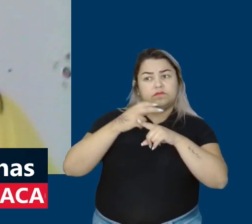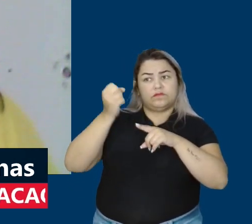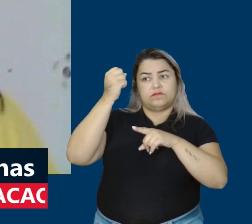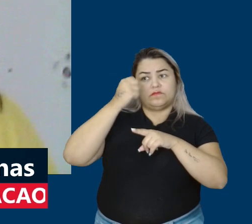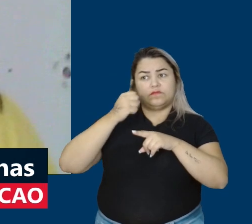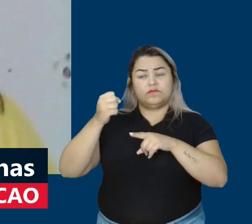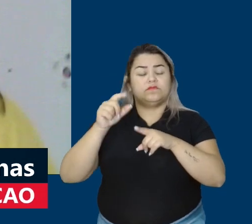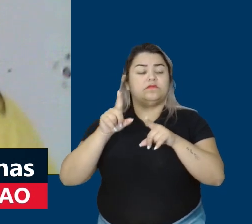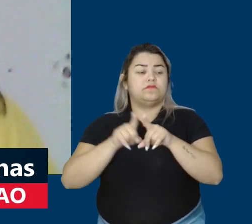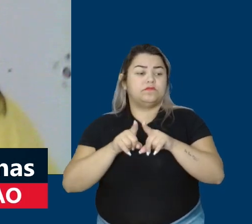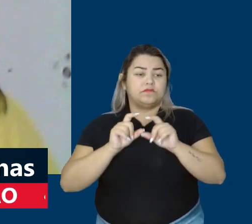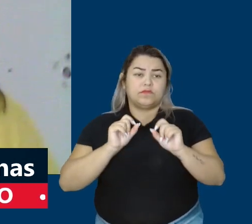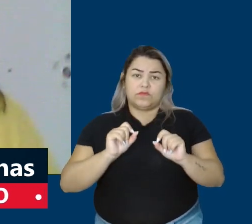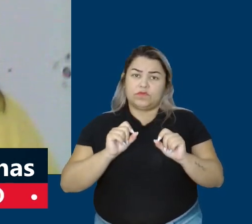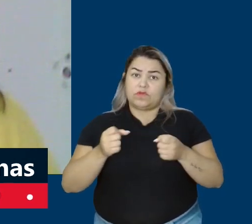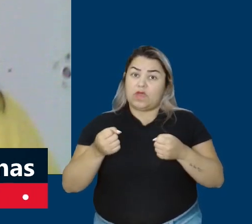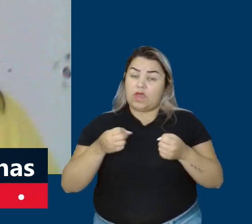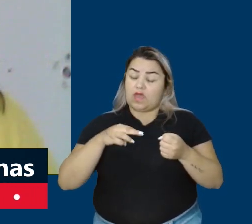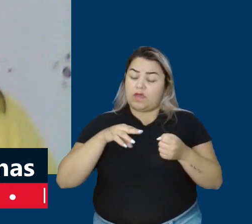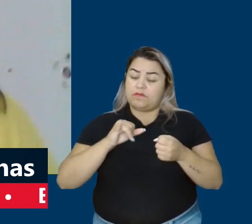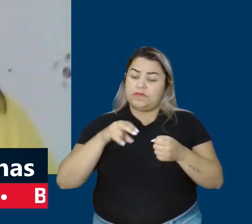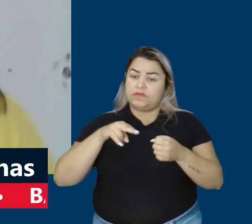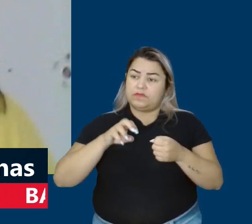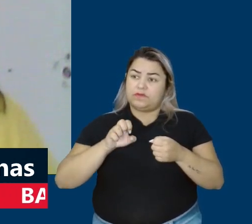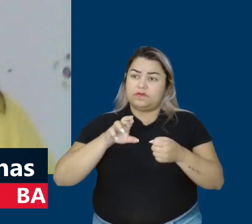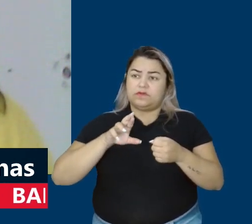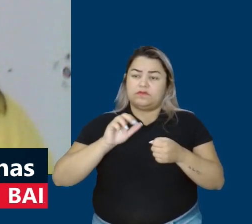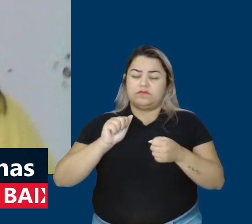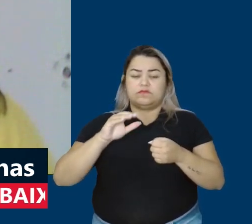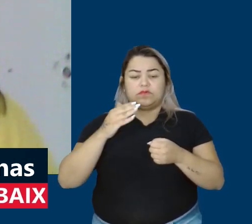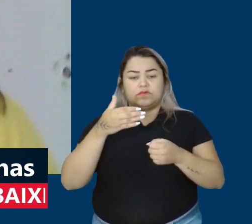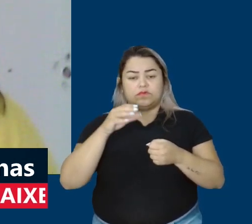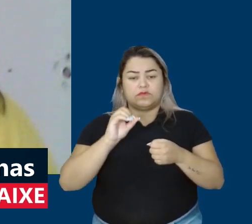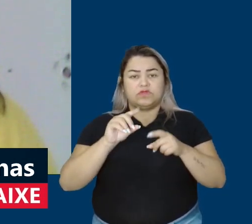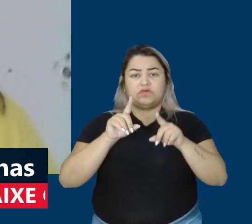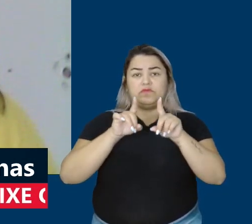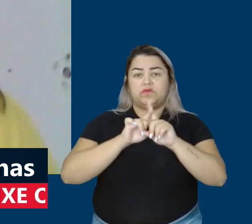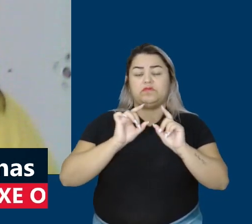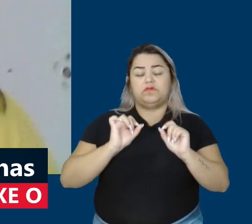tem a mineração, onde tem ali todo